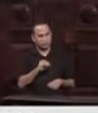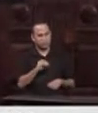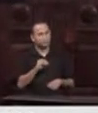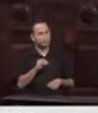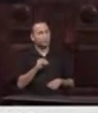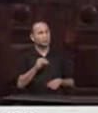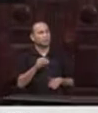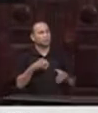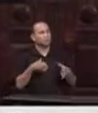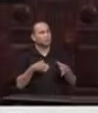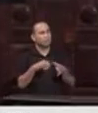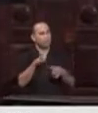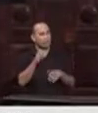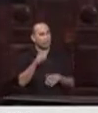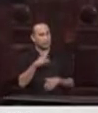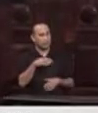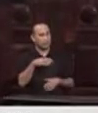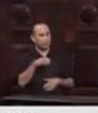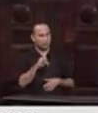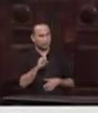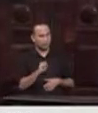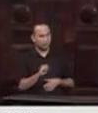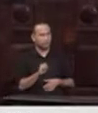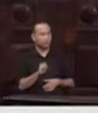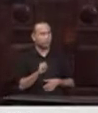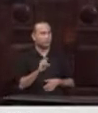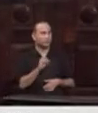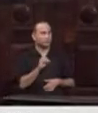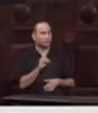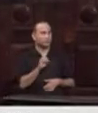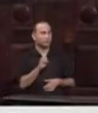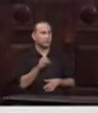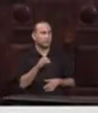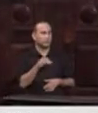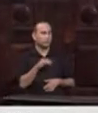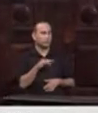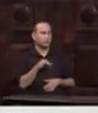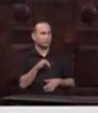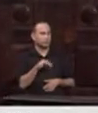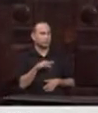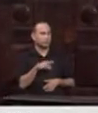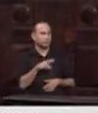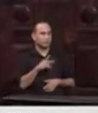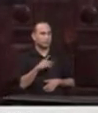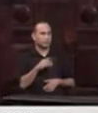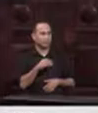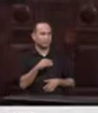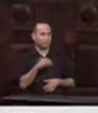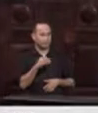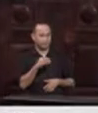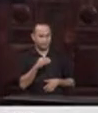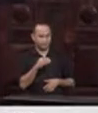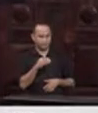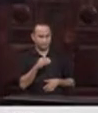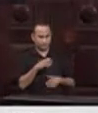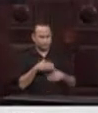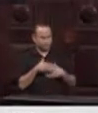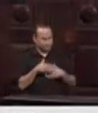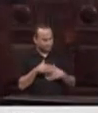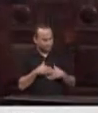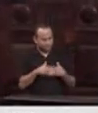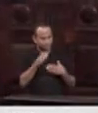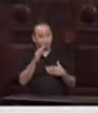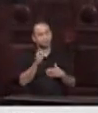de Campos e também o descontingenciamento de algumas dessas unidades de produção. Nós teremos